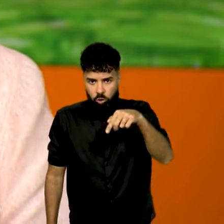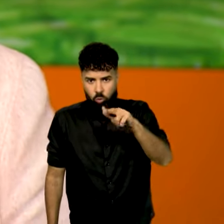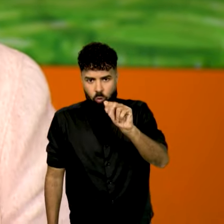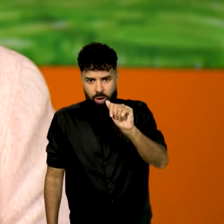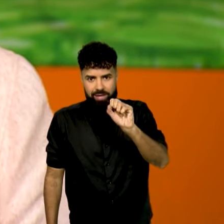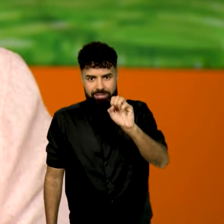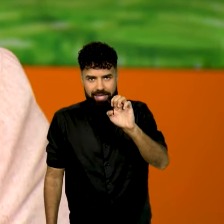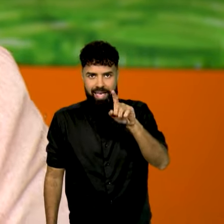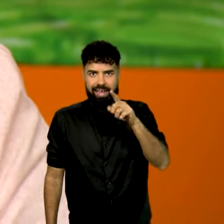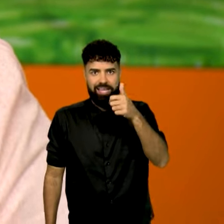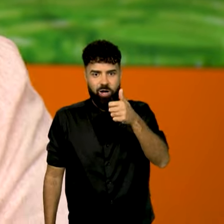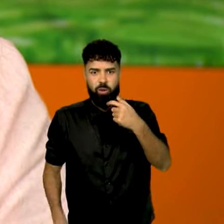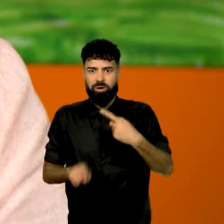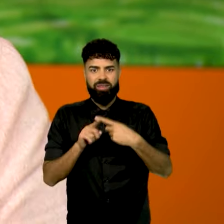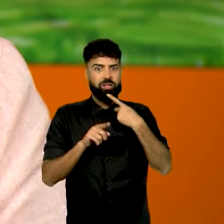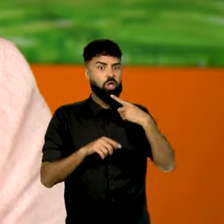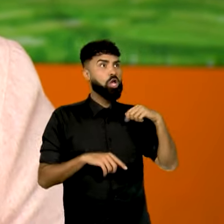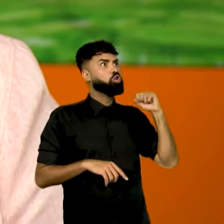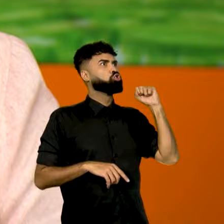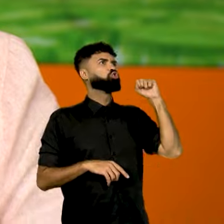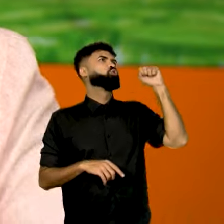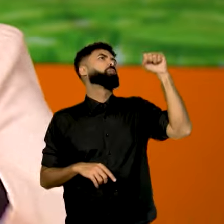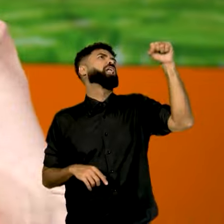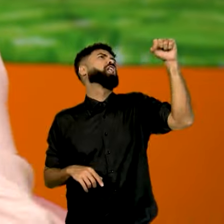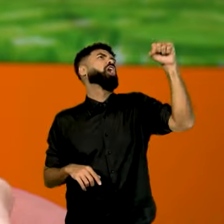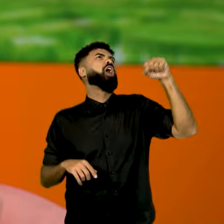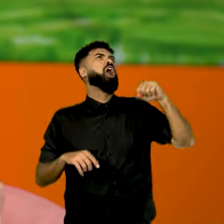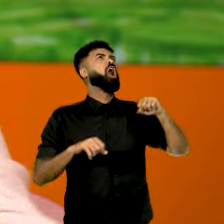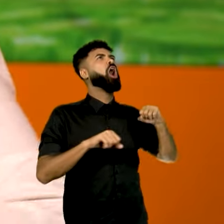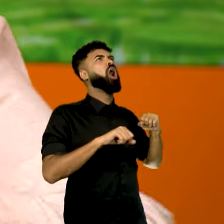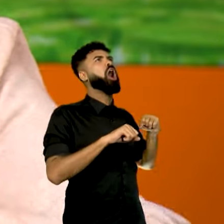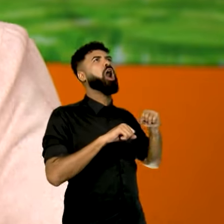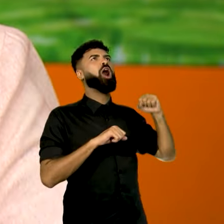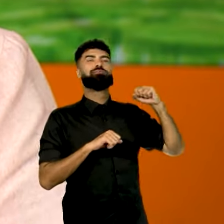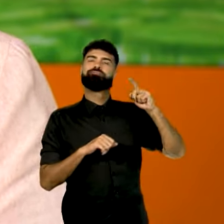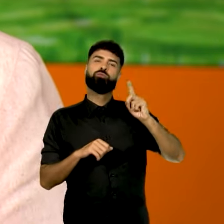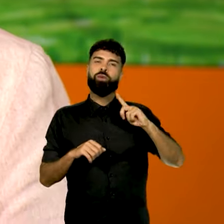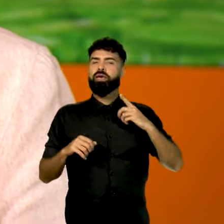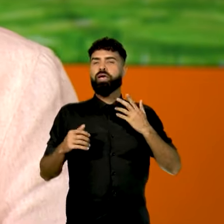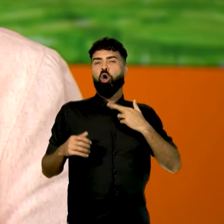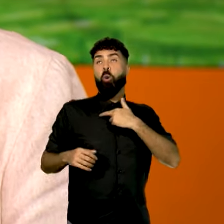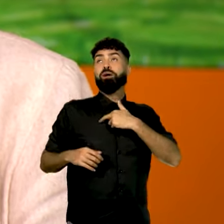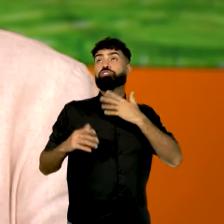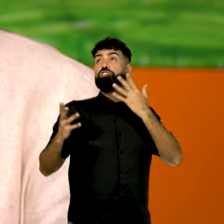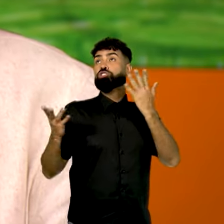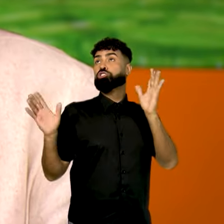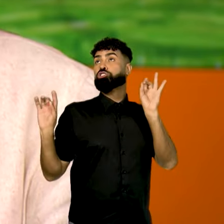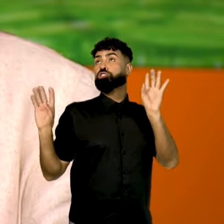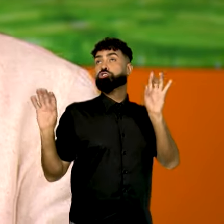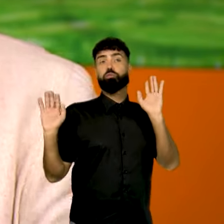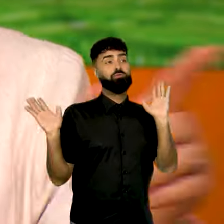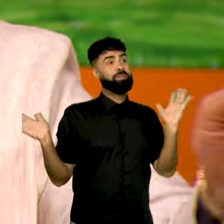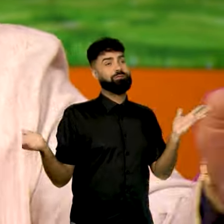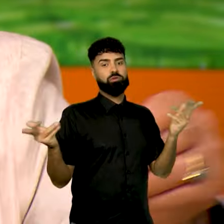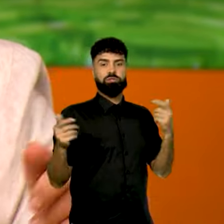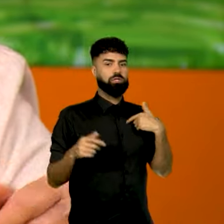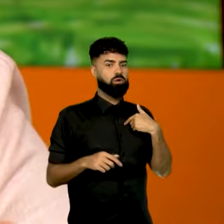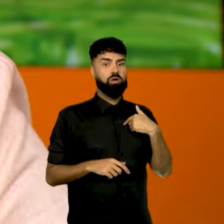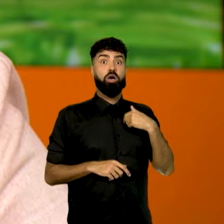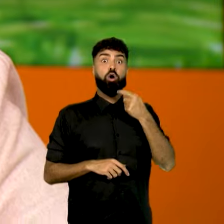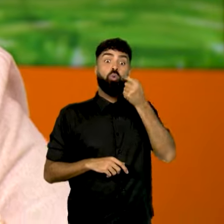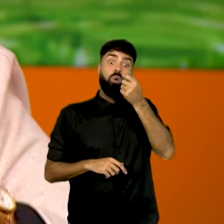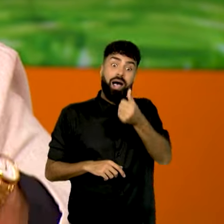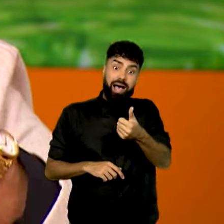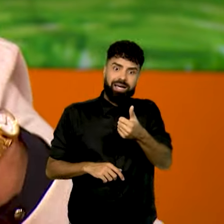não super... Não superpõe, sim, também. Sim, sim. Né? Não, super romantismo. Não é assim. Exatamente. Nós somos super-heróis. Achei